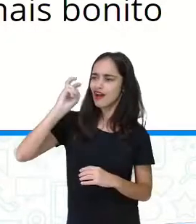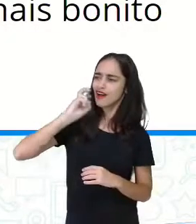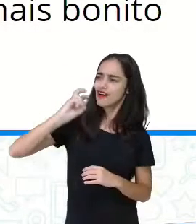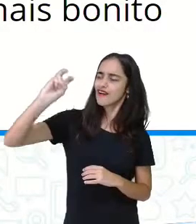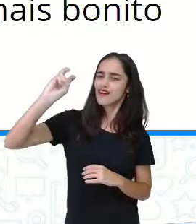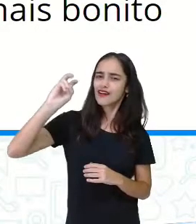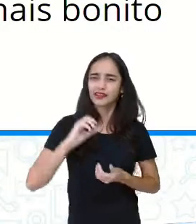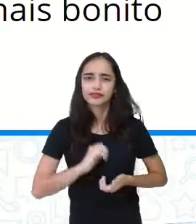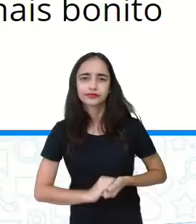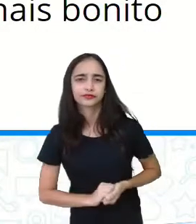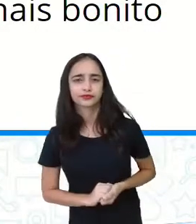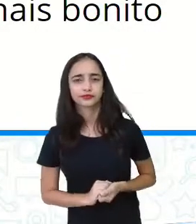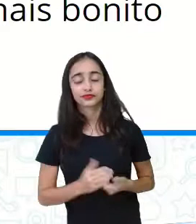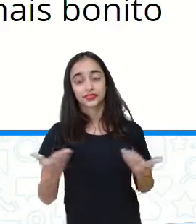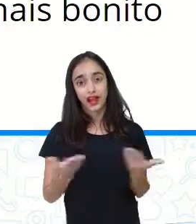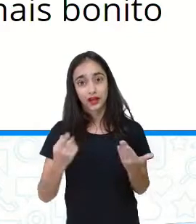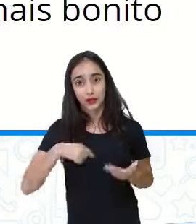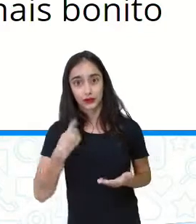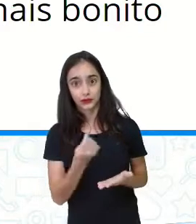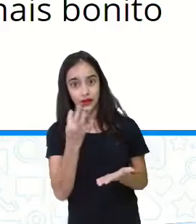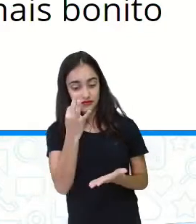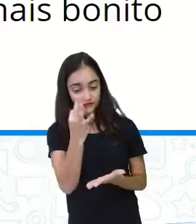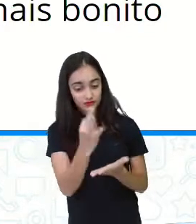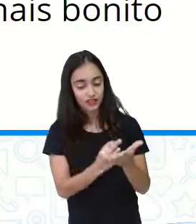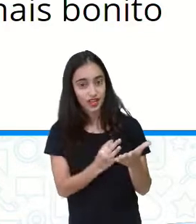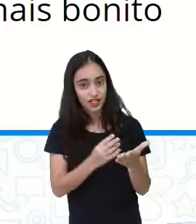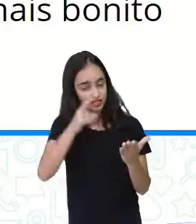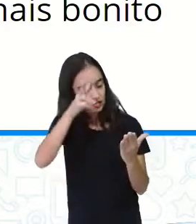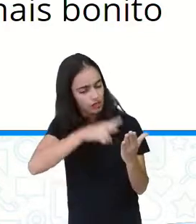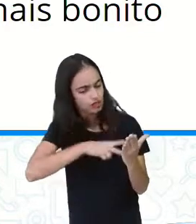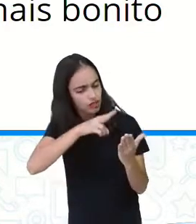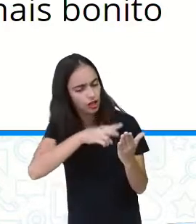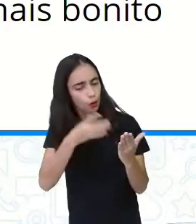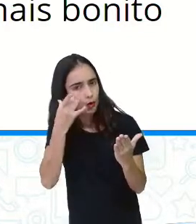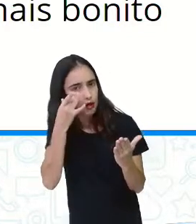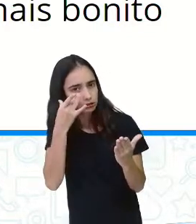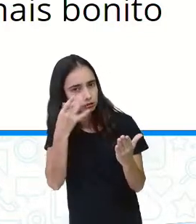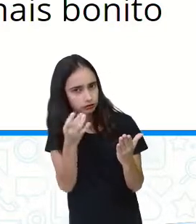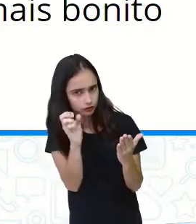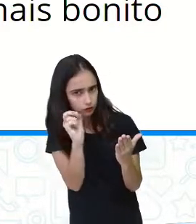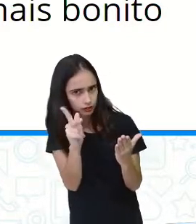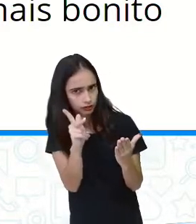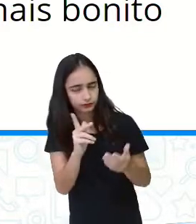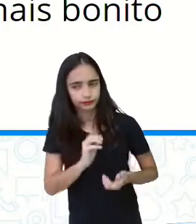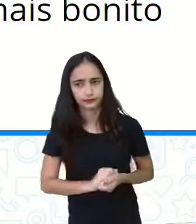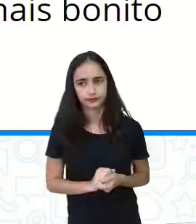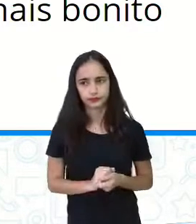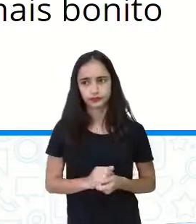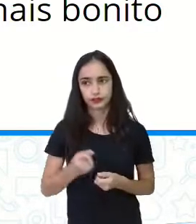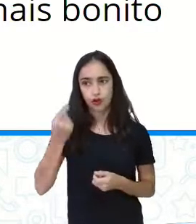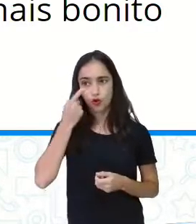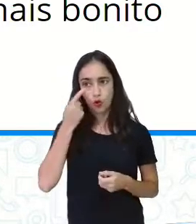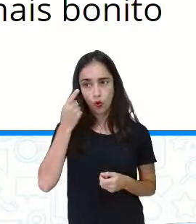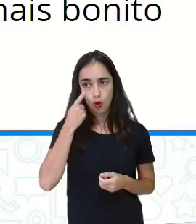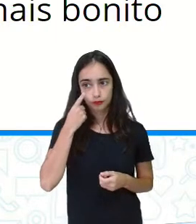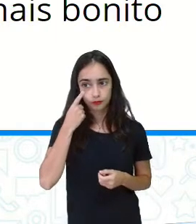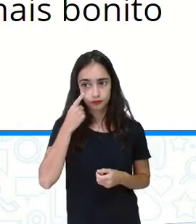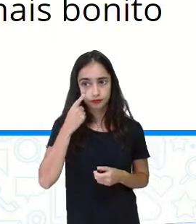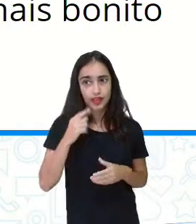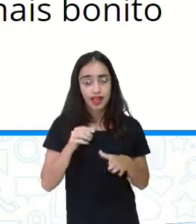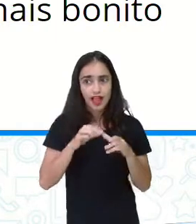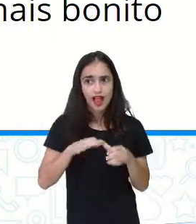porque vamos responder três questões Com base no que Lemos jóia A Gralha vaidosa